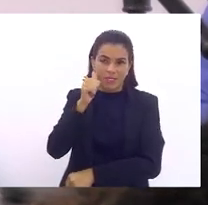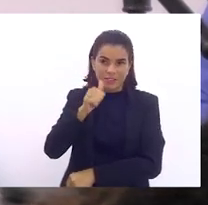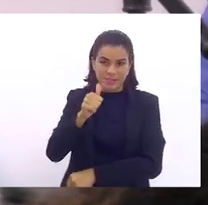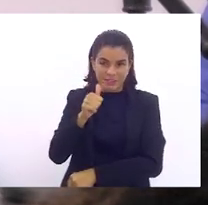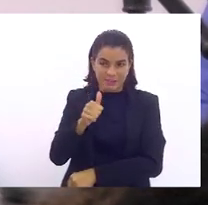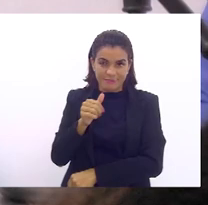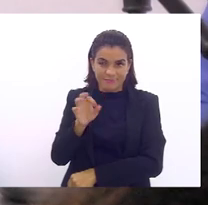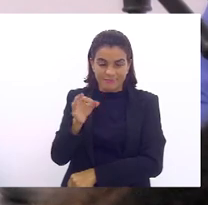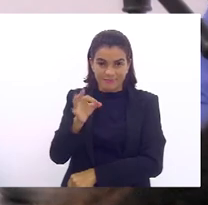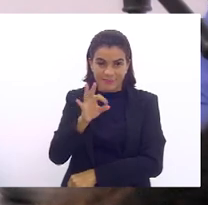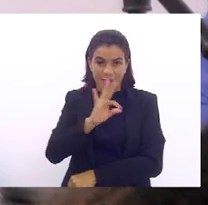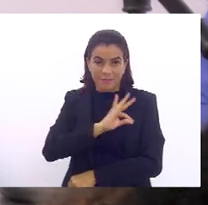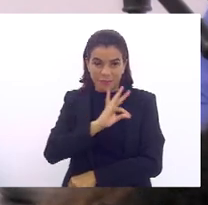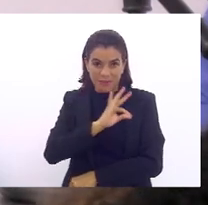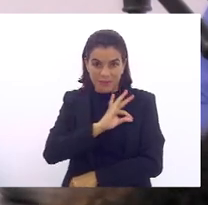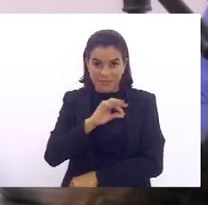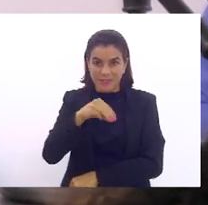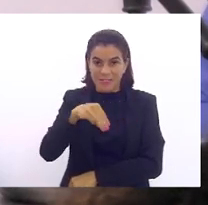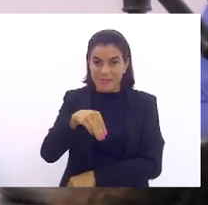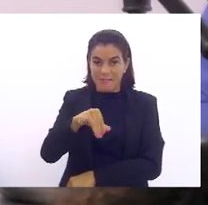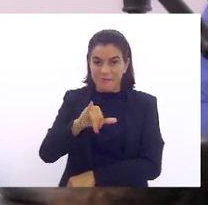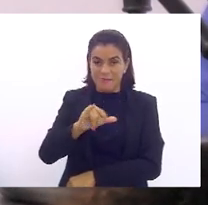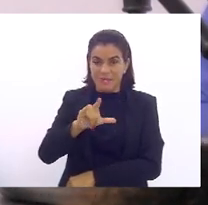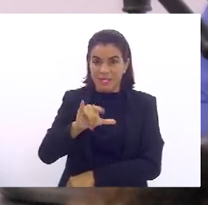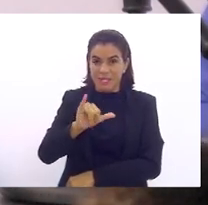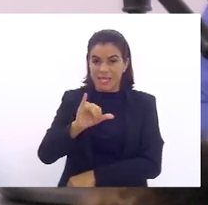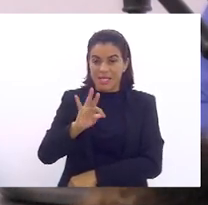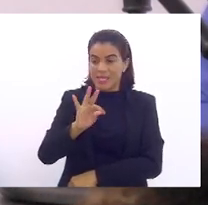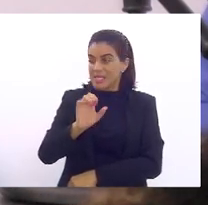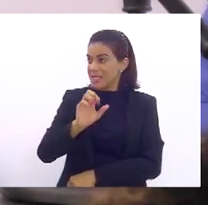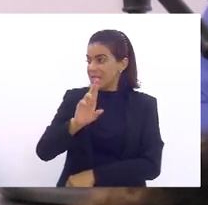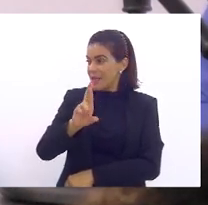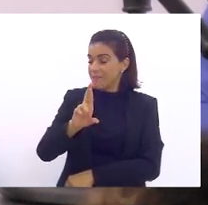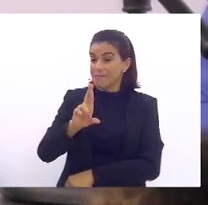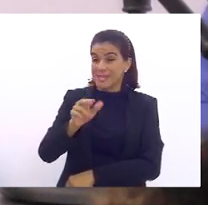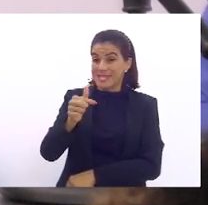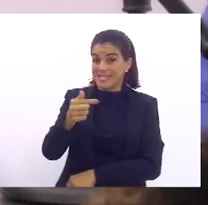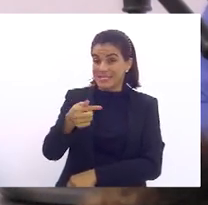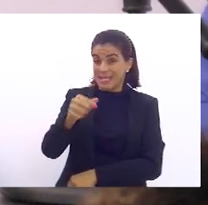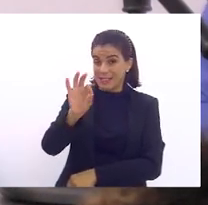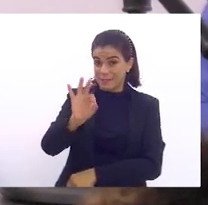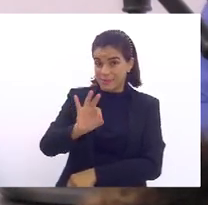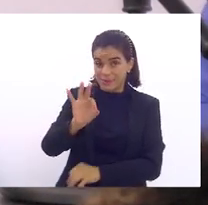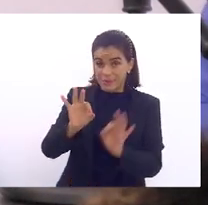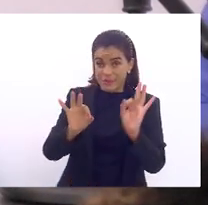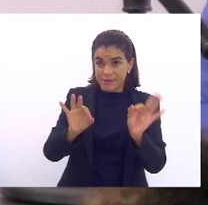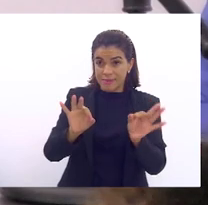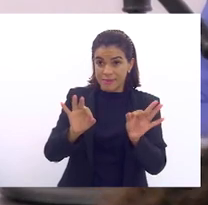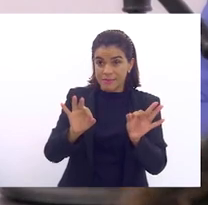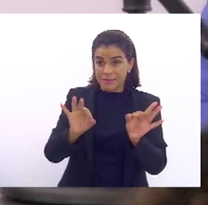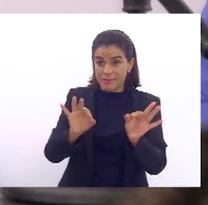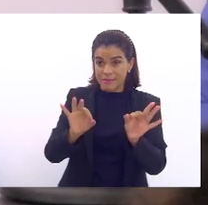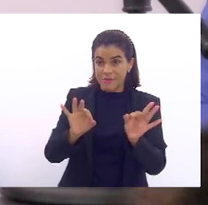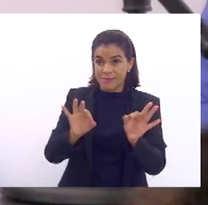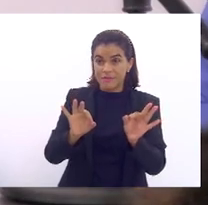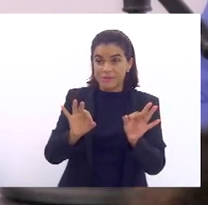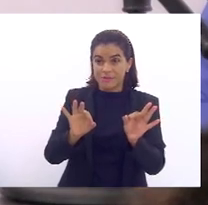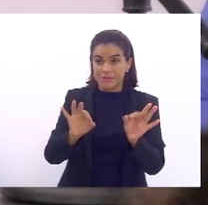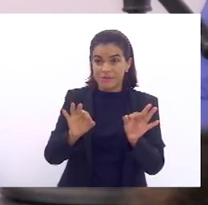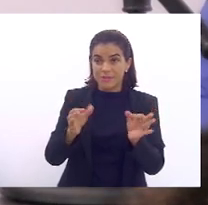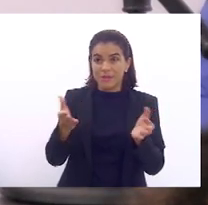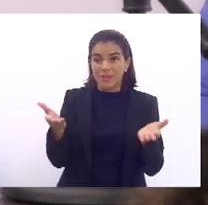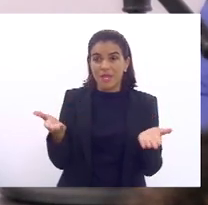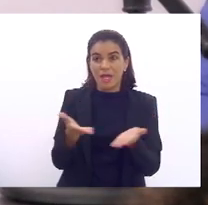ingresso na carreira aí na Polícia Militar eh 7% não é isso Acabou tem uma